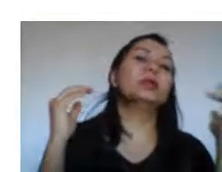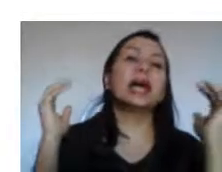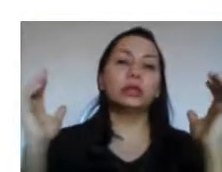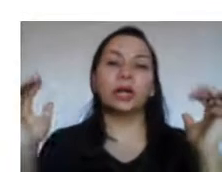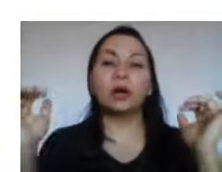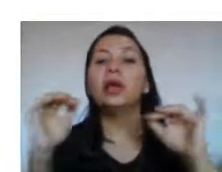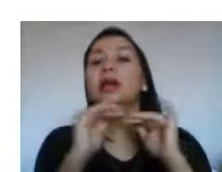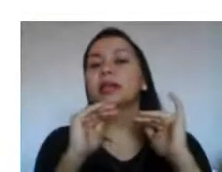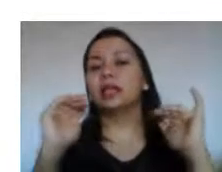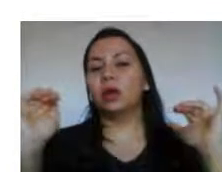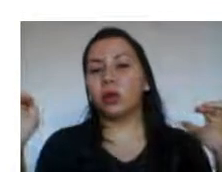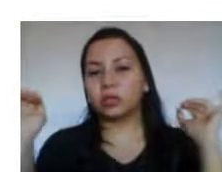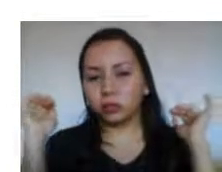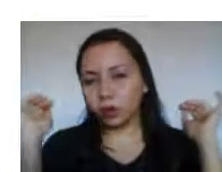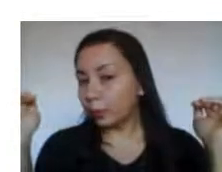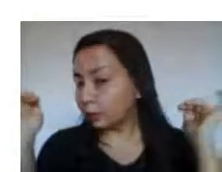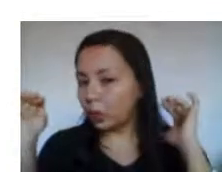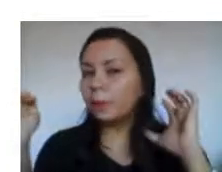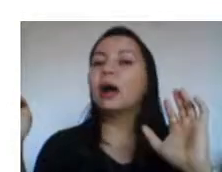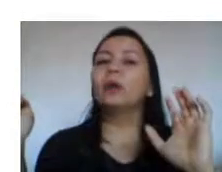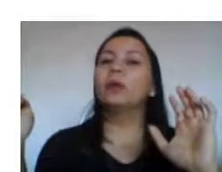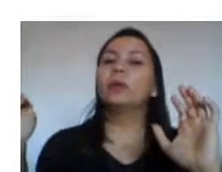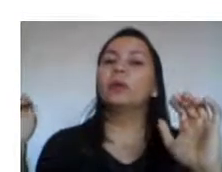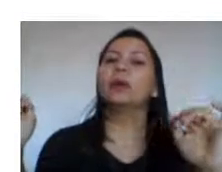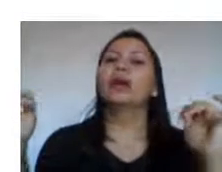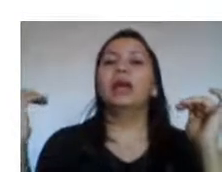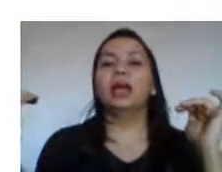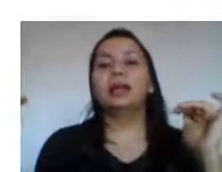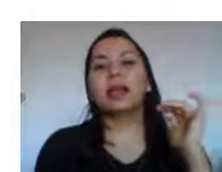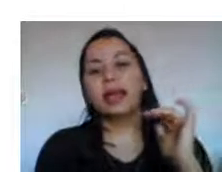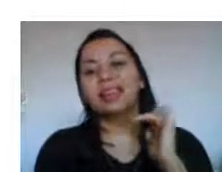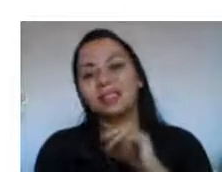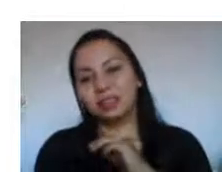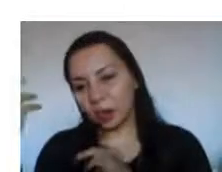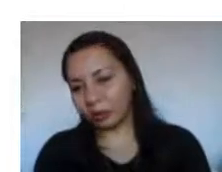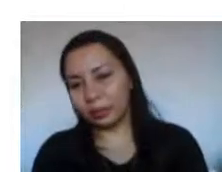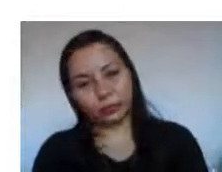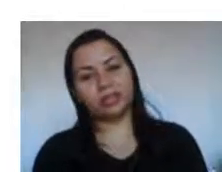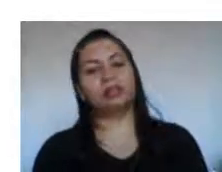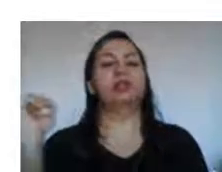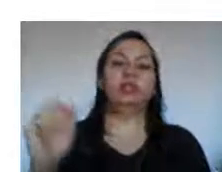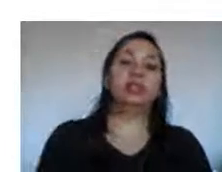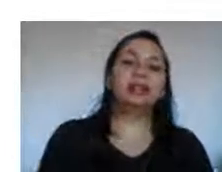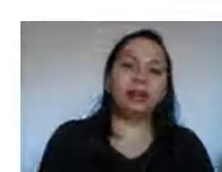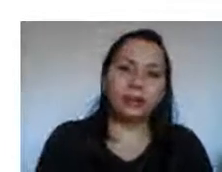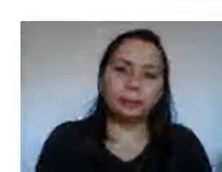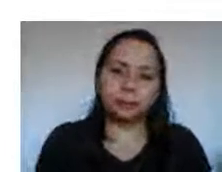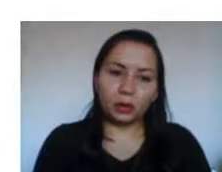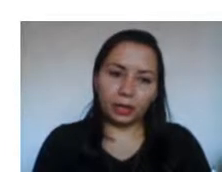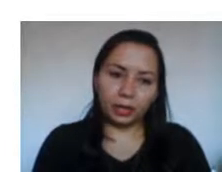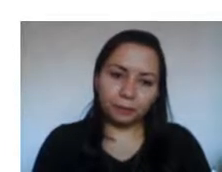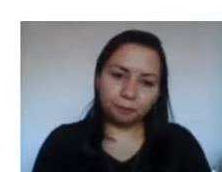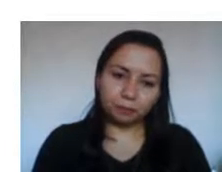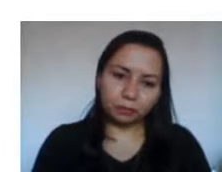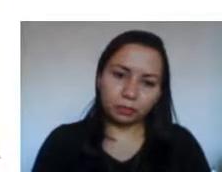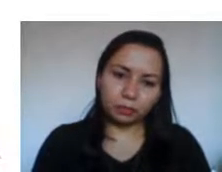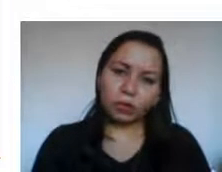fenômeno natural que se ele ocorresse de forma normal, ele é essencial para a manutenção de vida na Terra,